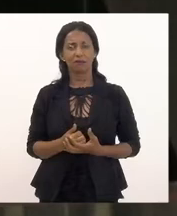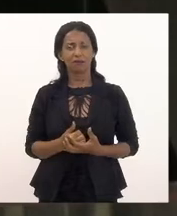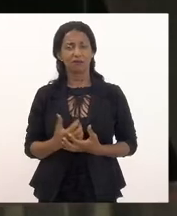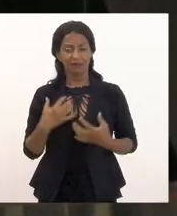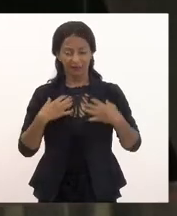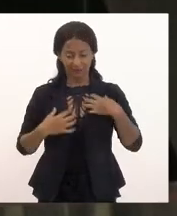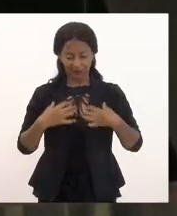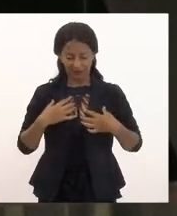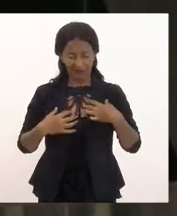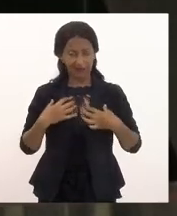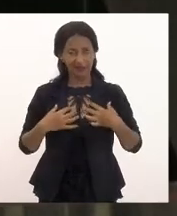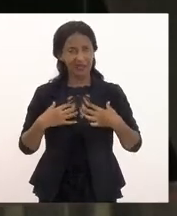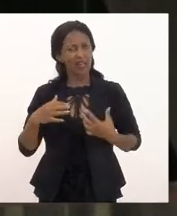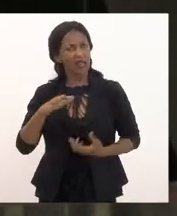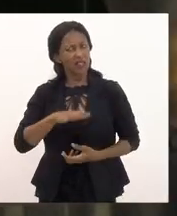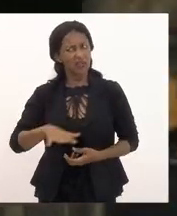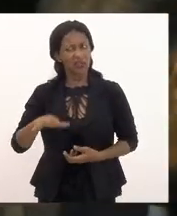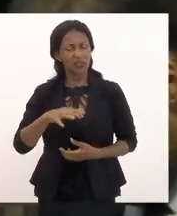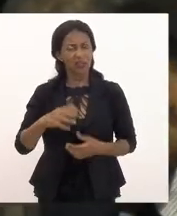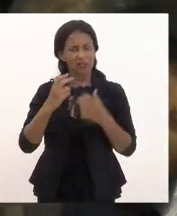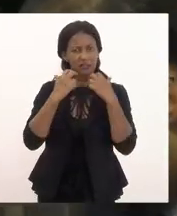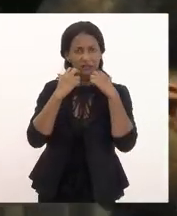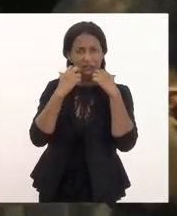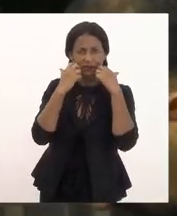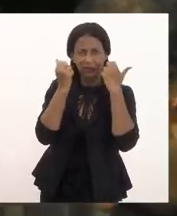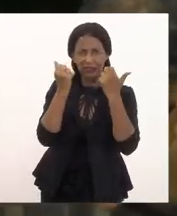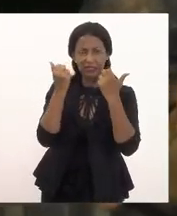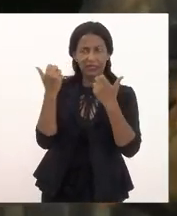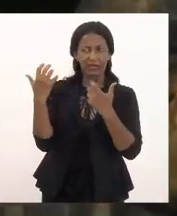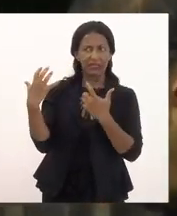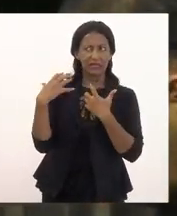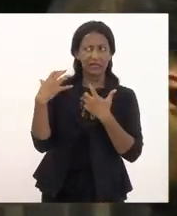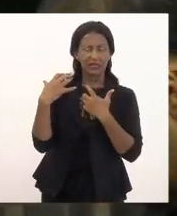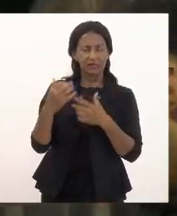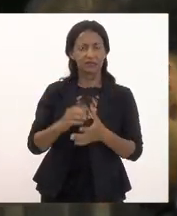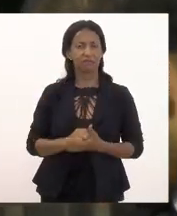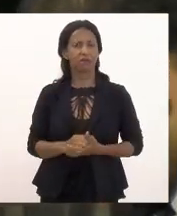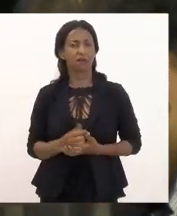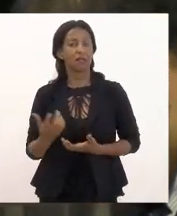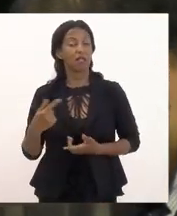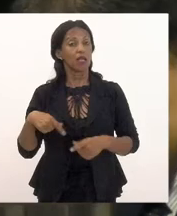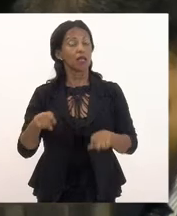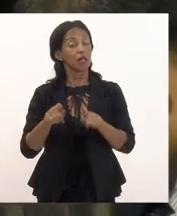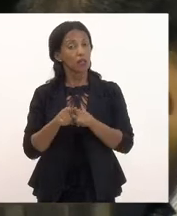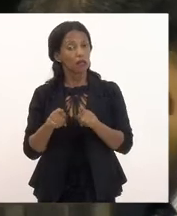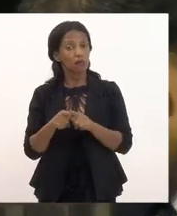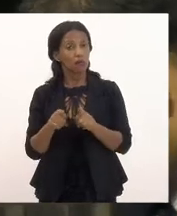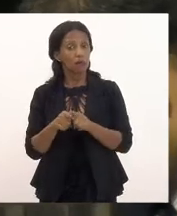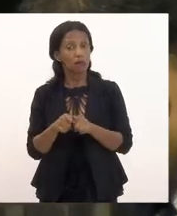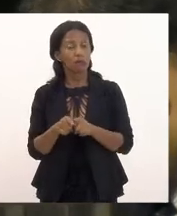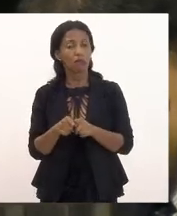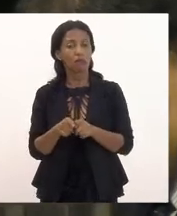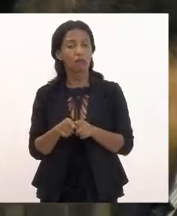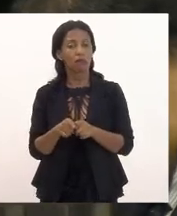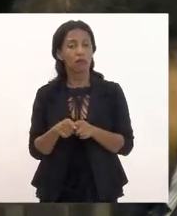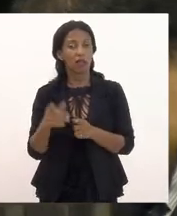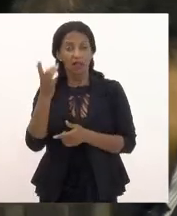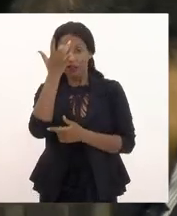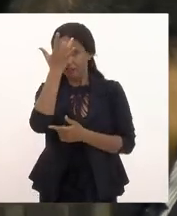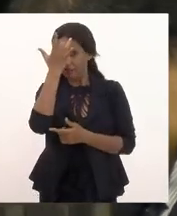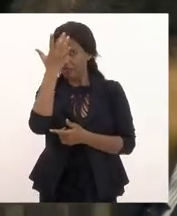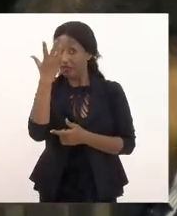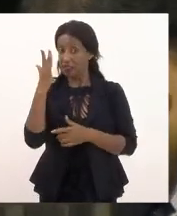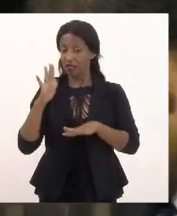abalando emocionalmente essas crianças, causando importunação para elas e, inclusive, causando a facilidade